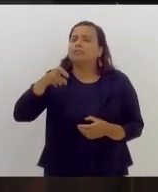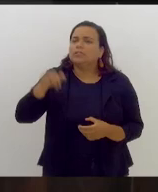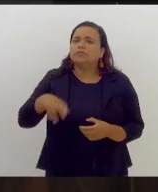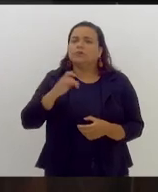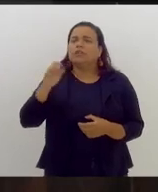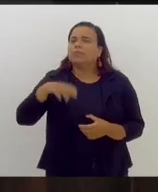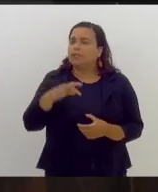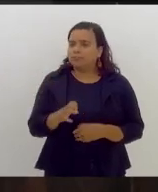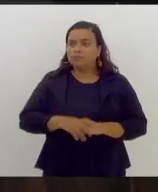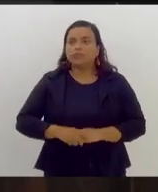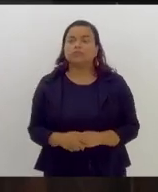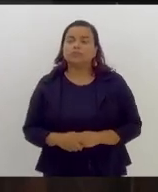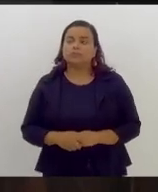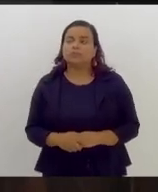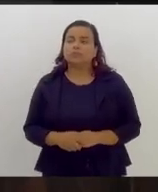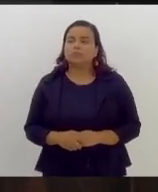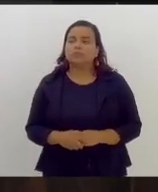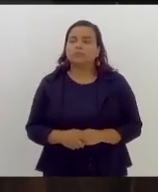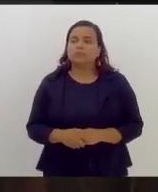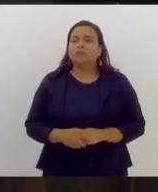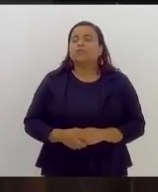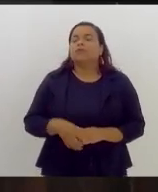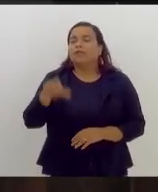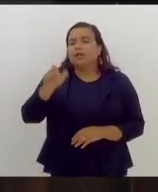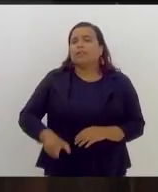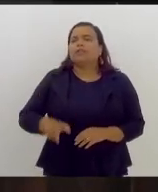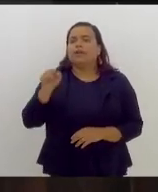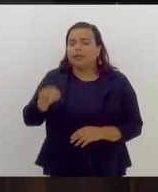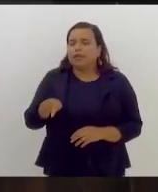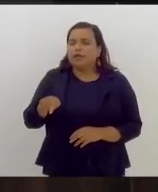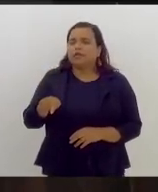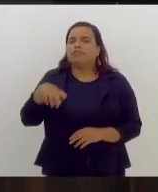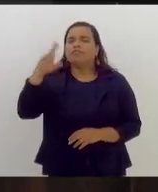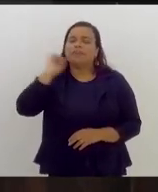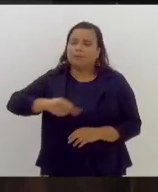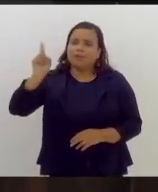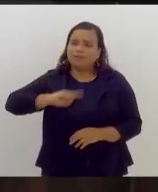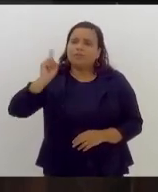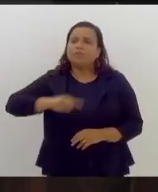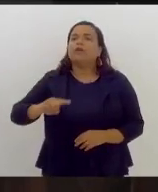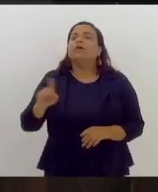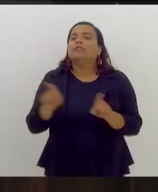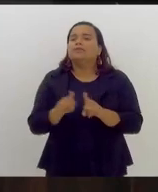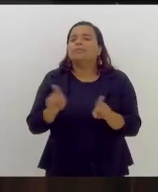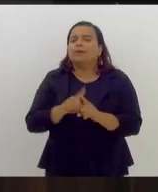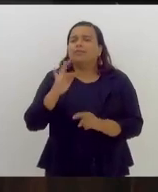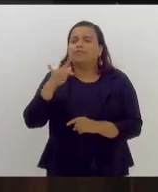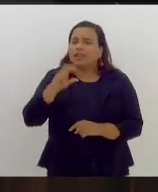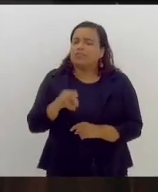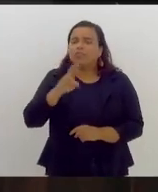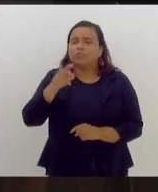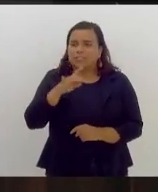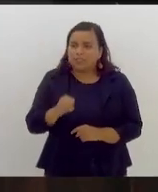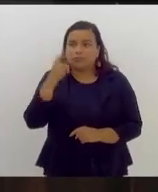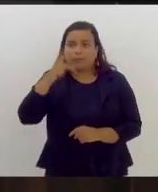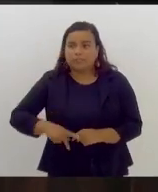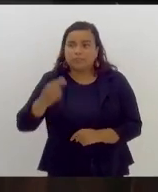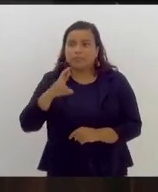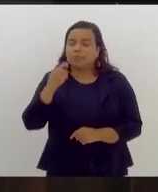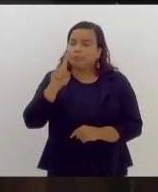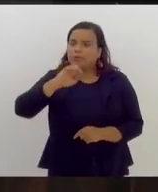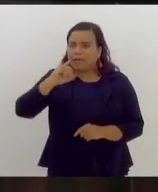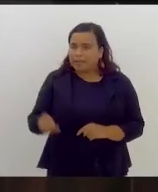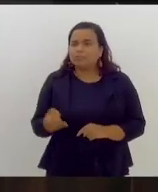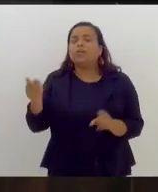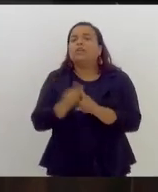Clemente, da raça rubro-negra, Flávio Rodrigues, presidente do Proderge,